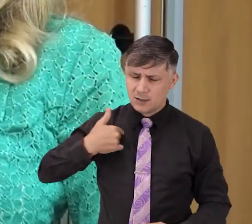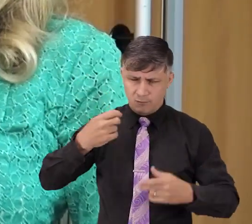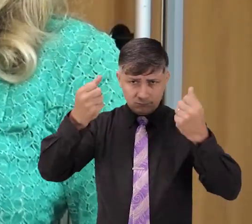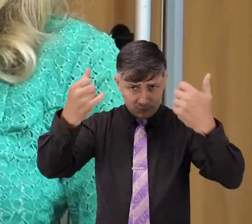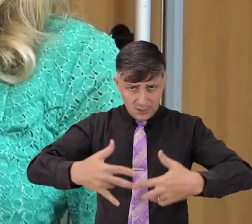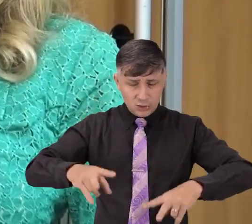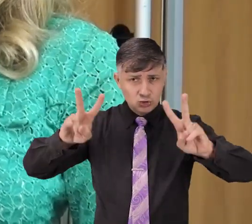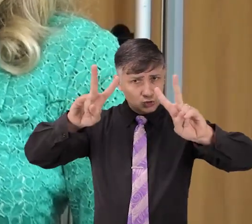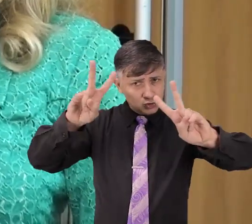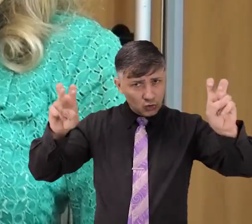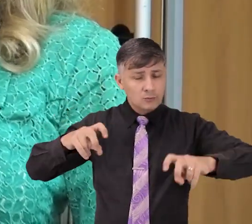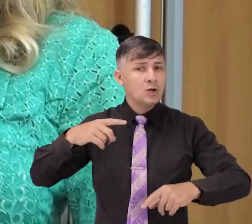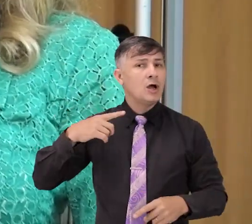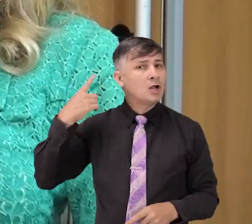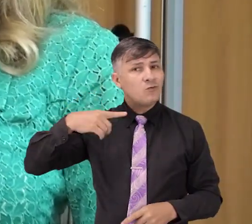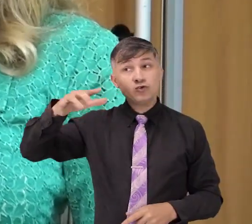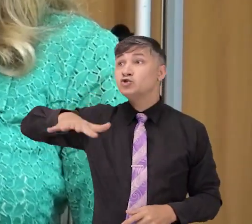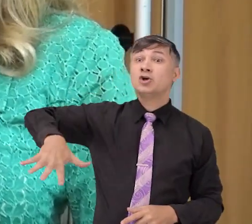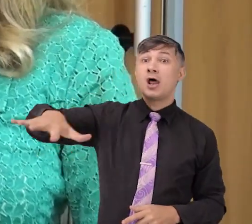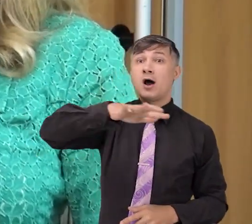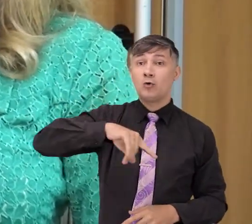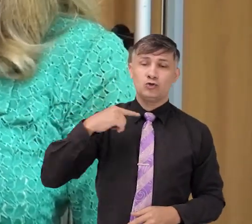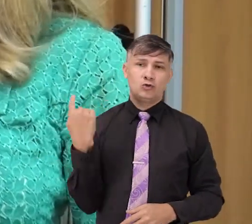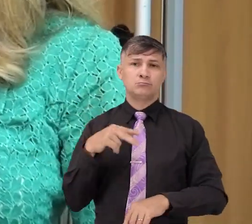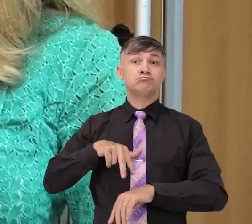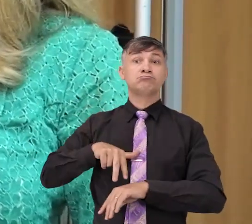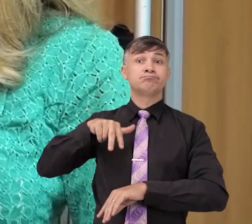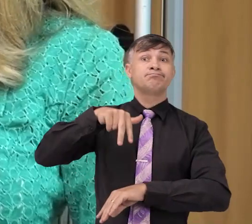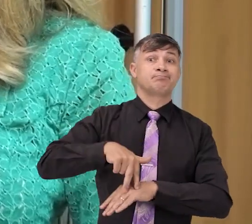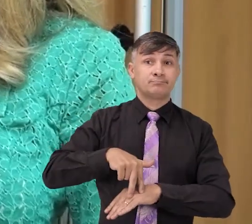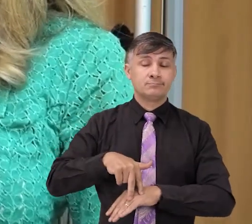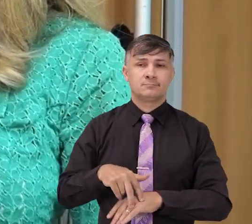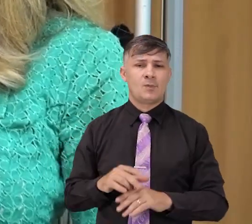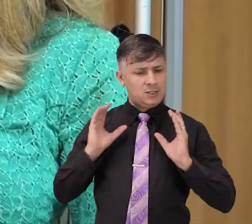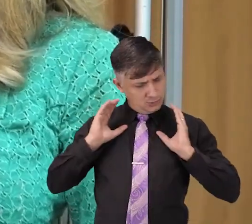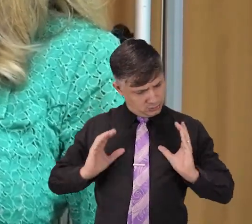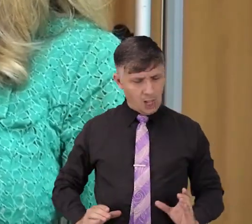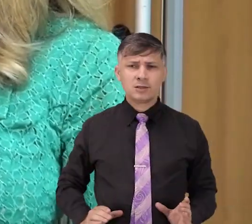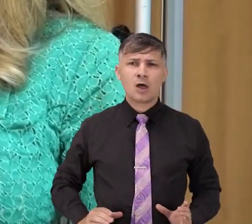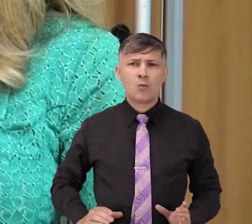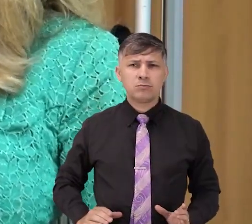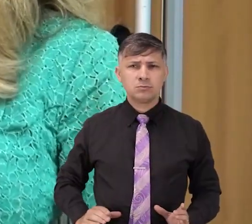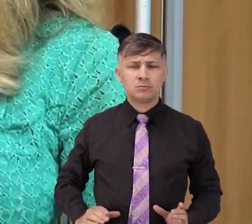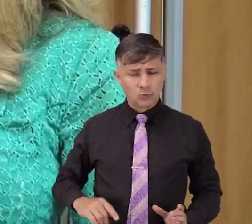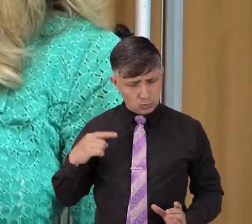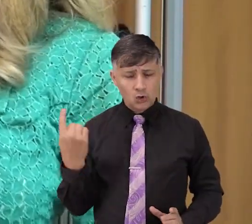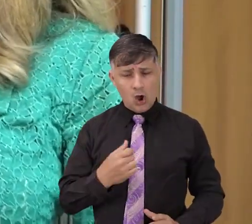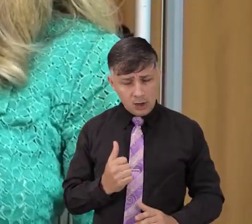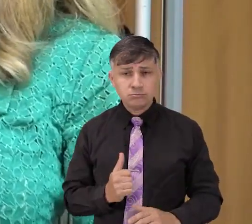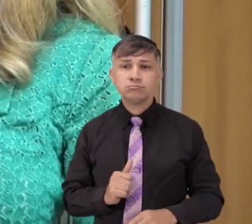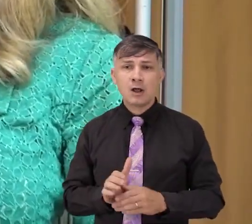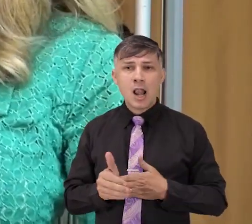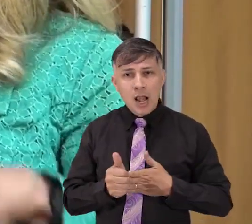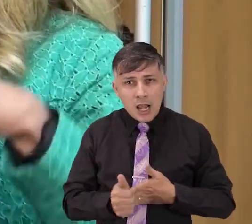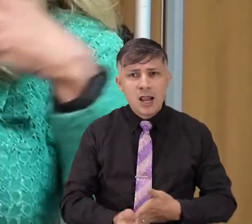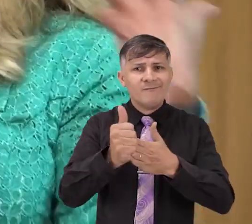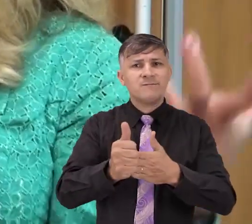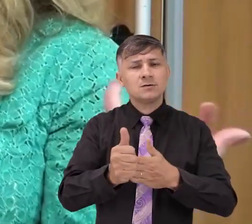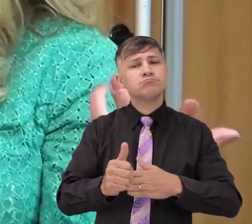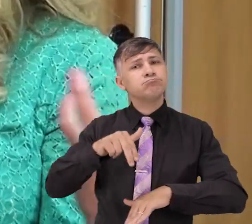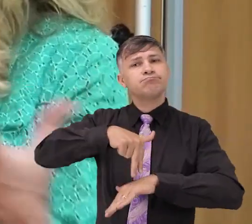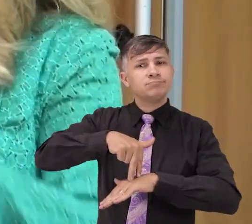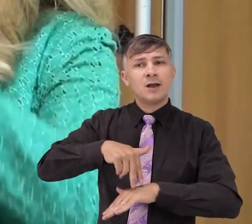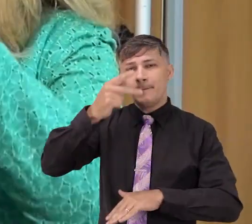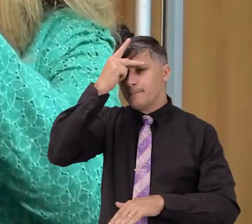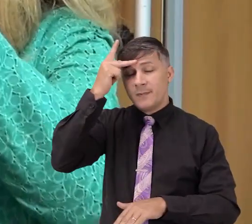advocacia de forma geral, nós refletimos, nós somos porta-vozes dos cidadãos e das cidadãs, né? Das